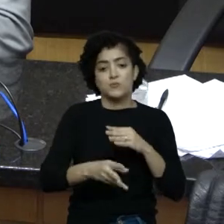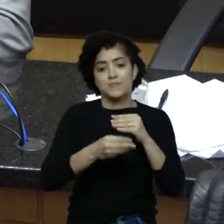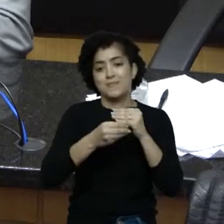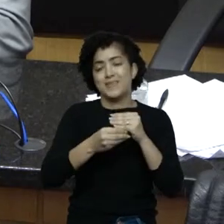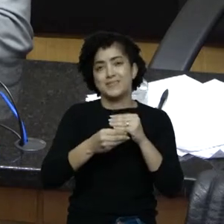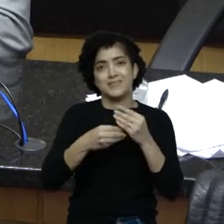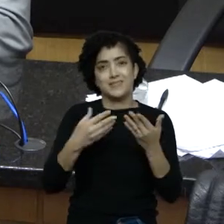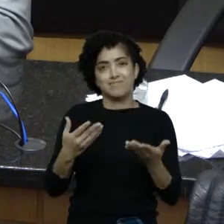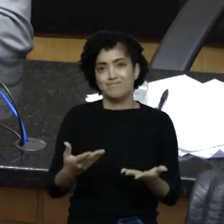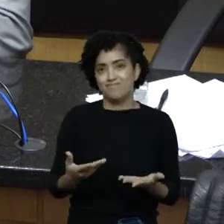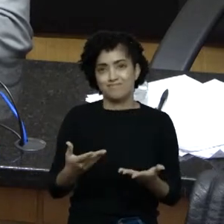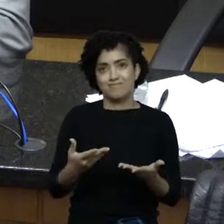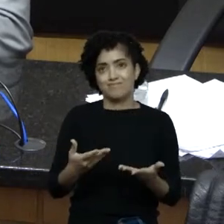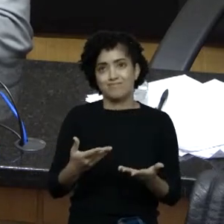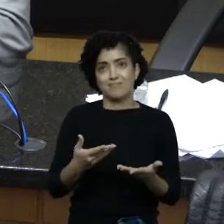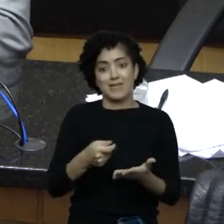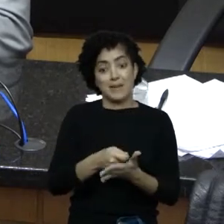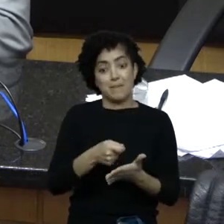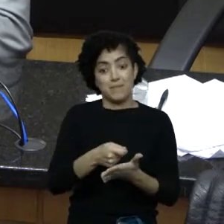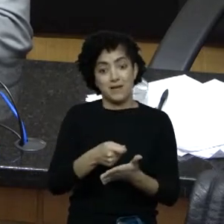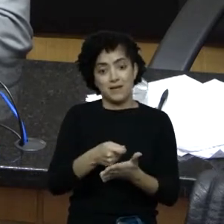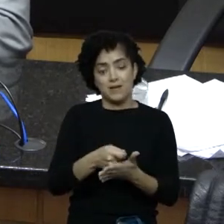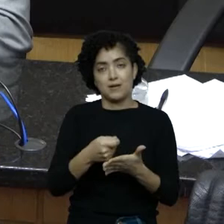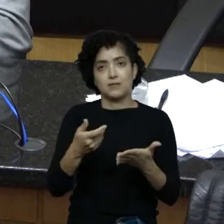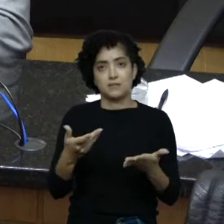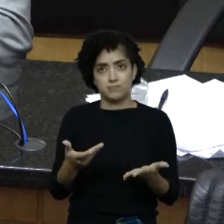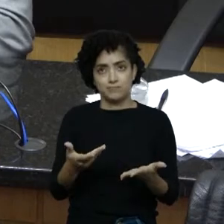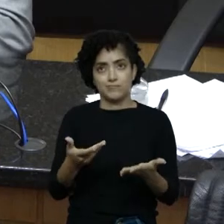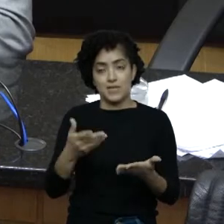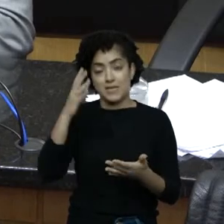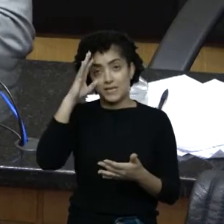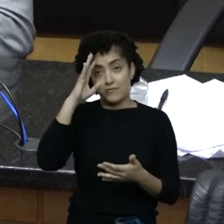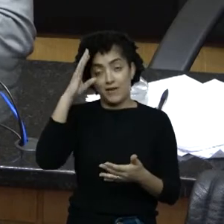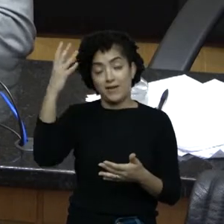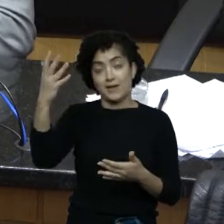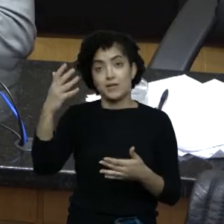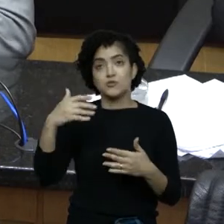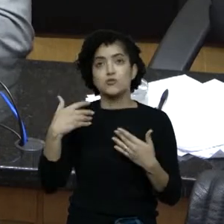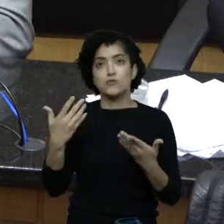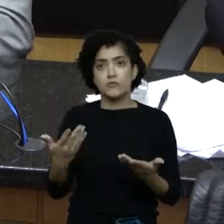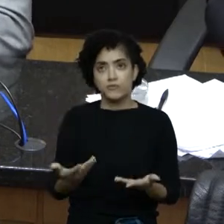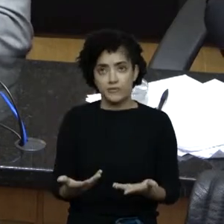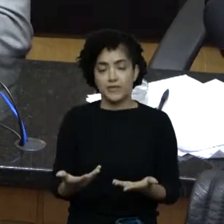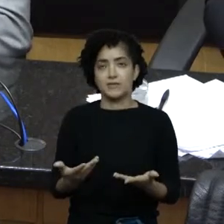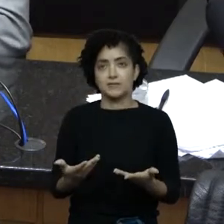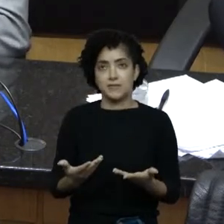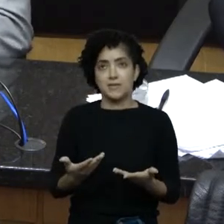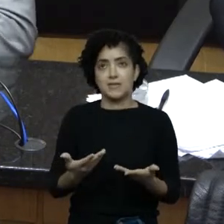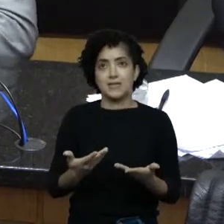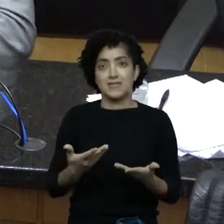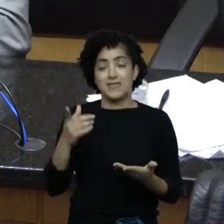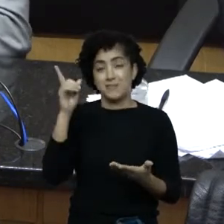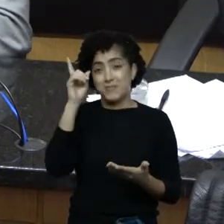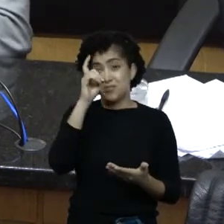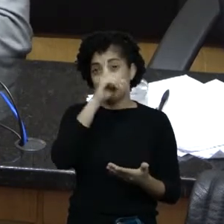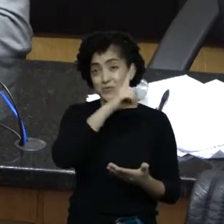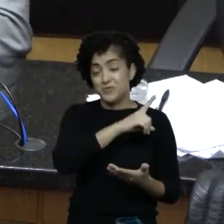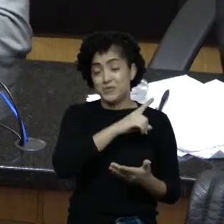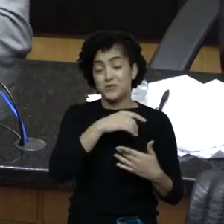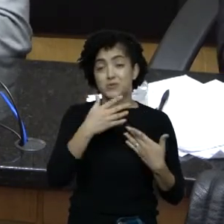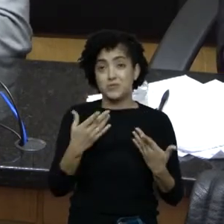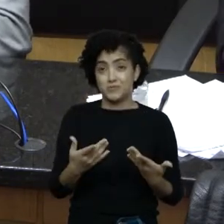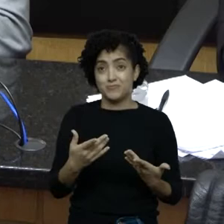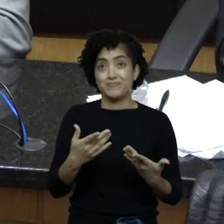não é na marra que nós vamos resolver questões que são mais complexa que inclusive